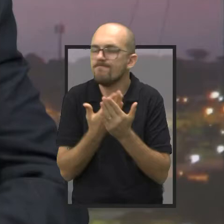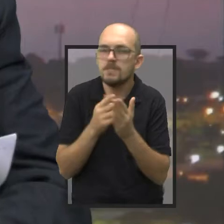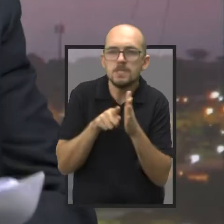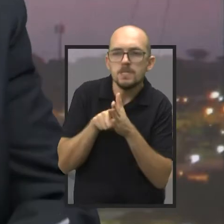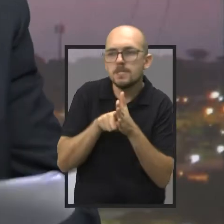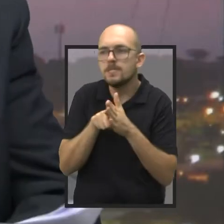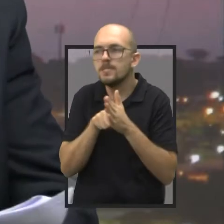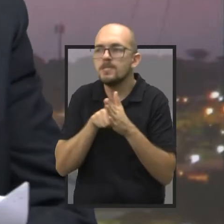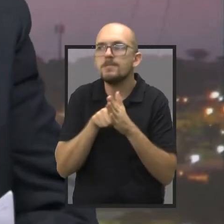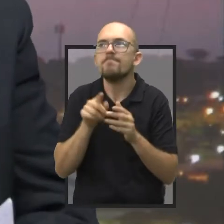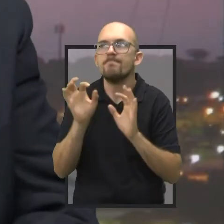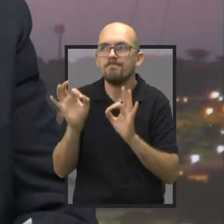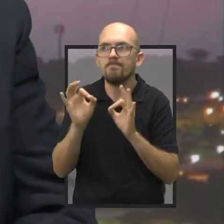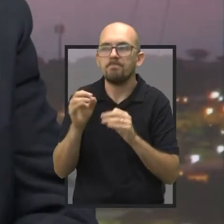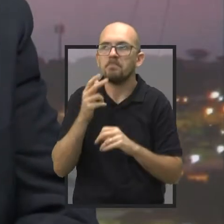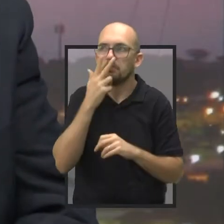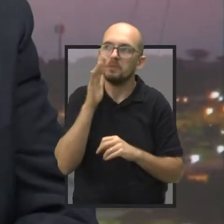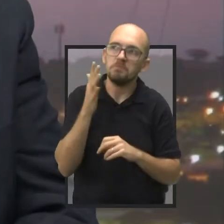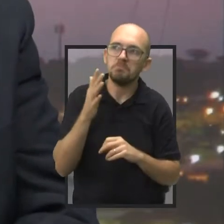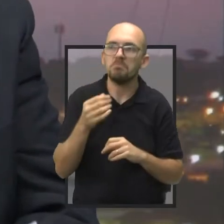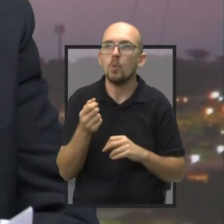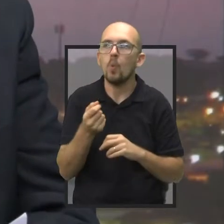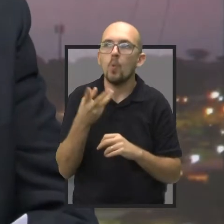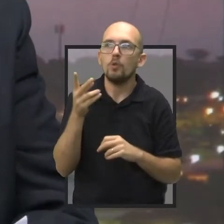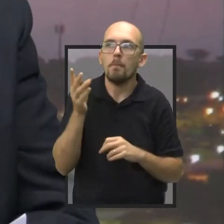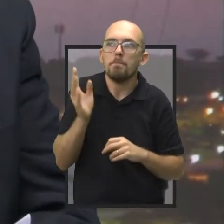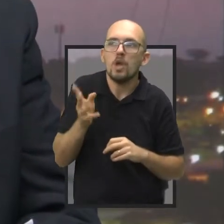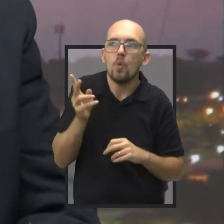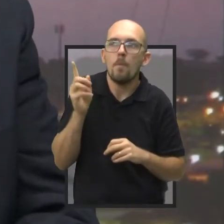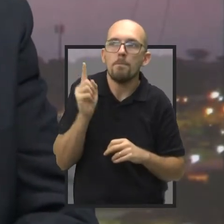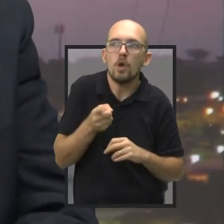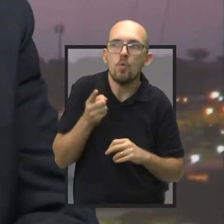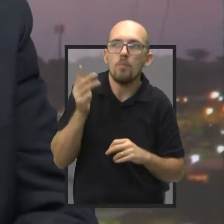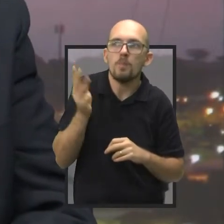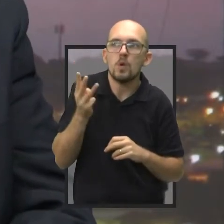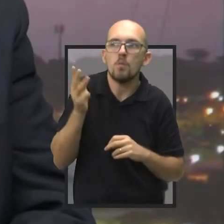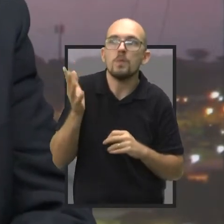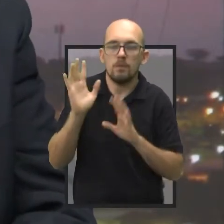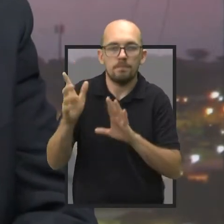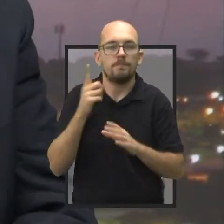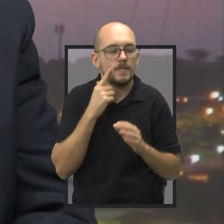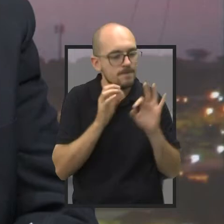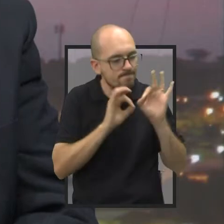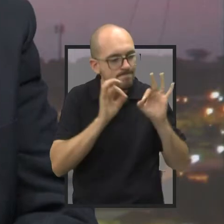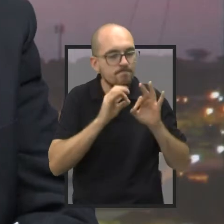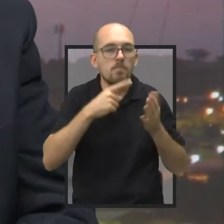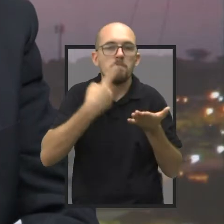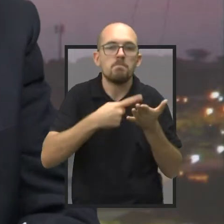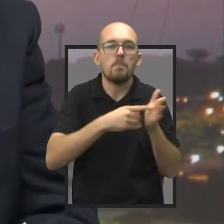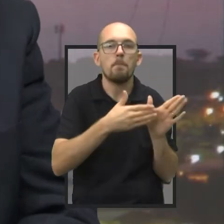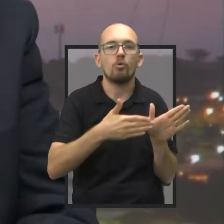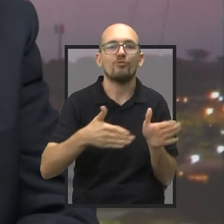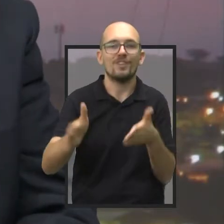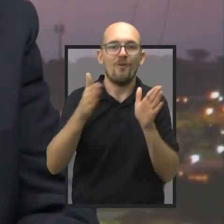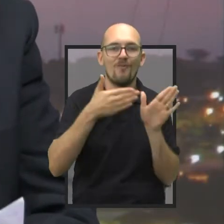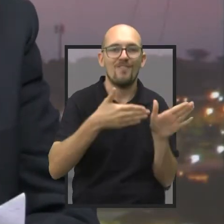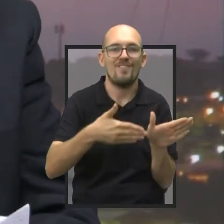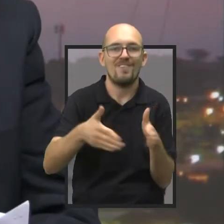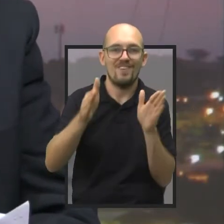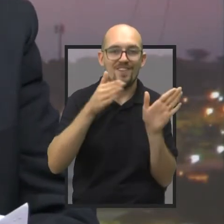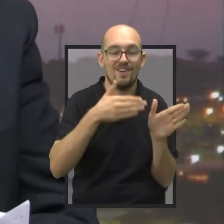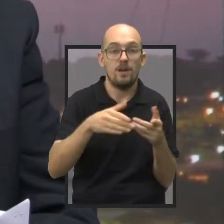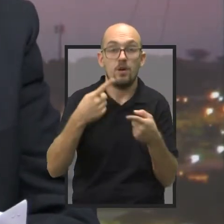exemplo, determinar a minha produção. E como é que eu faço o estudo dessa demanda? Porque a demanda é apenas o desejo. Quando